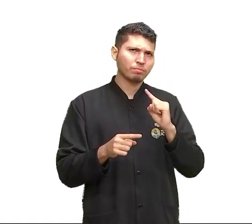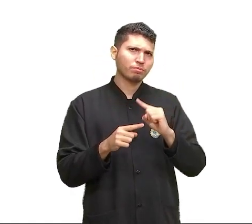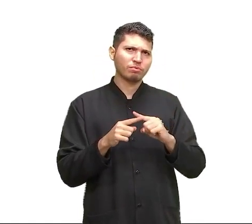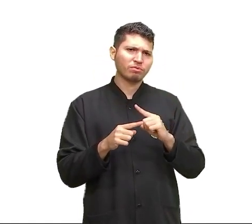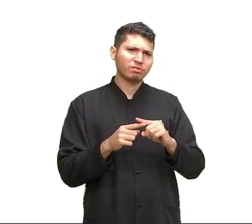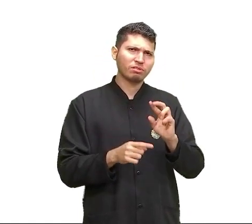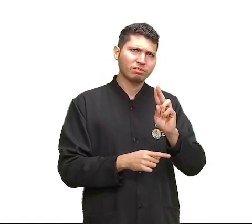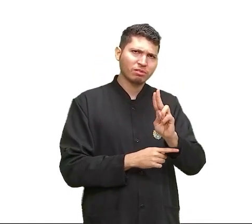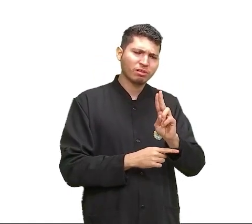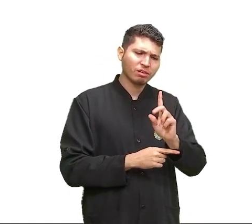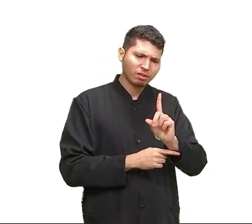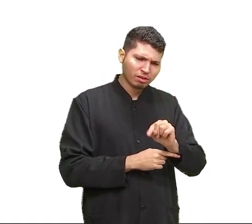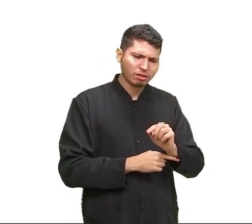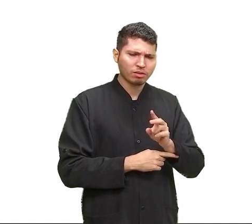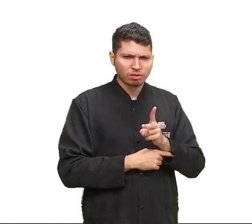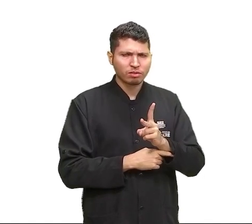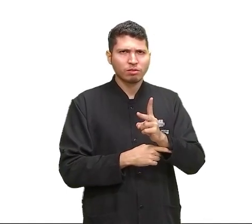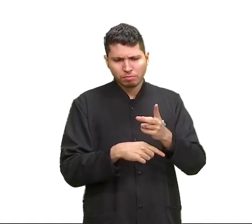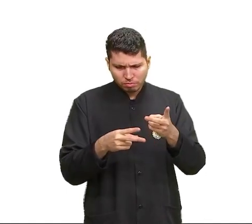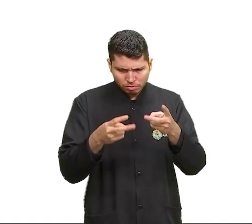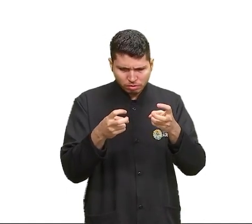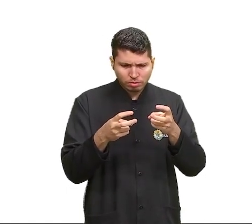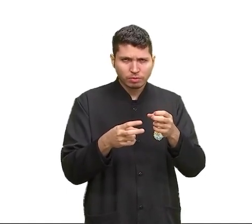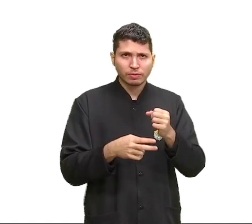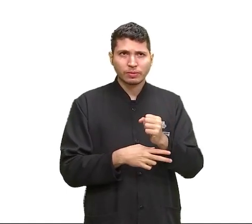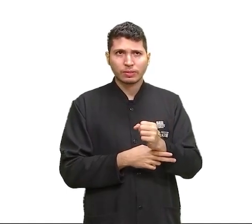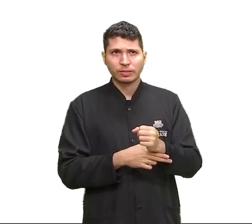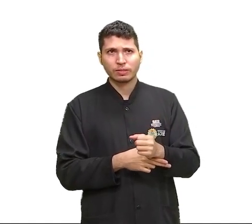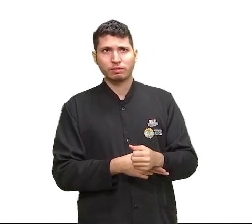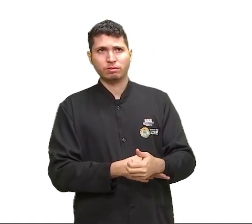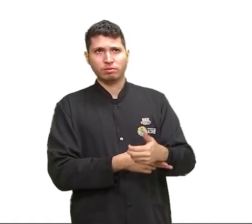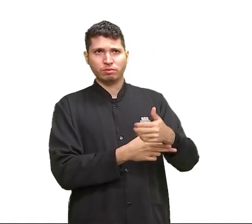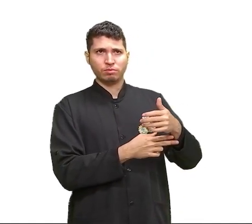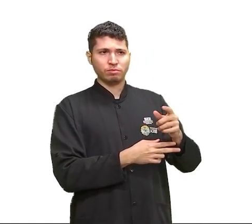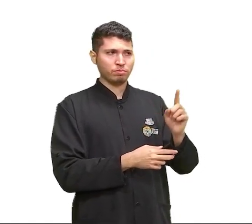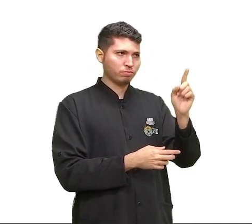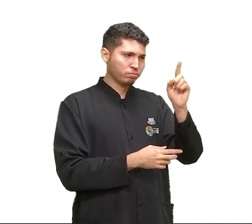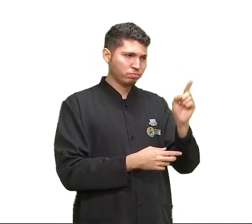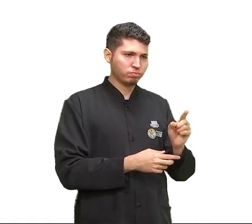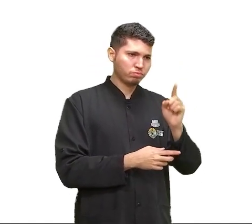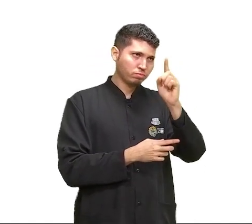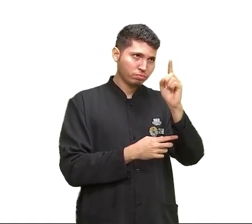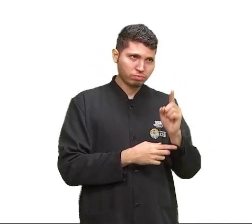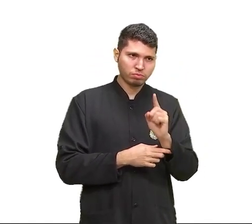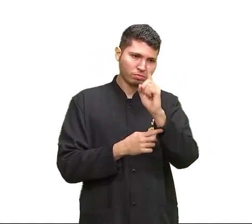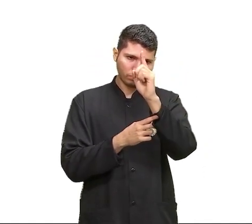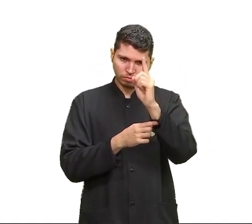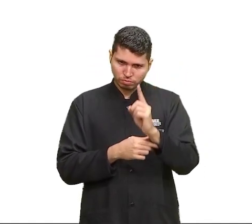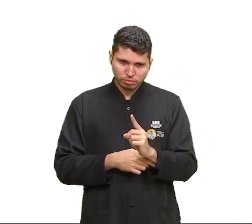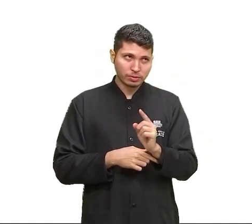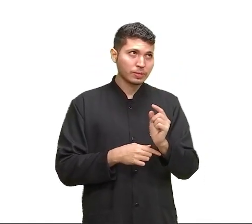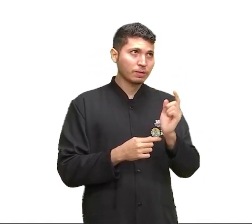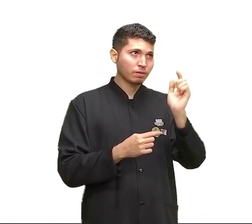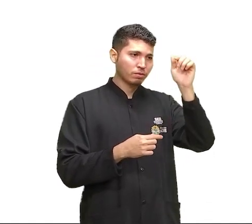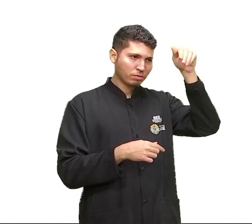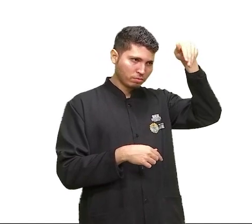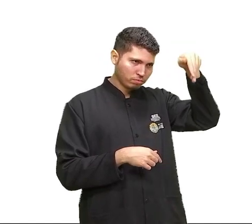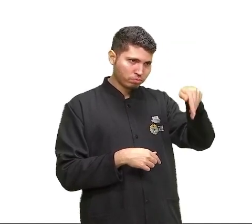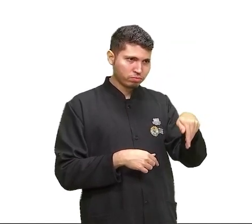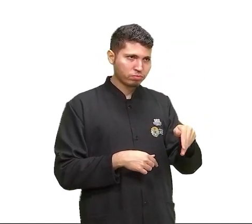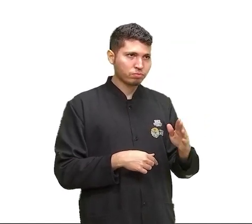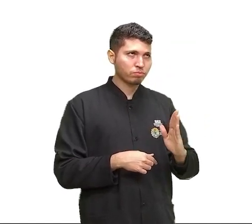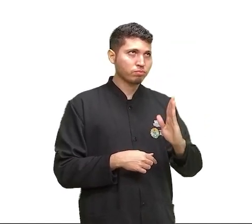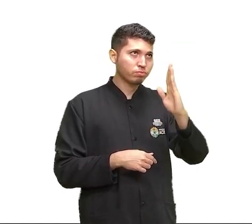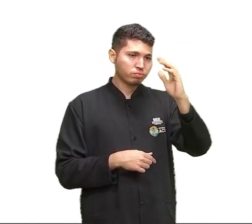é constante? Porque perceba que por mais que tenham 3 entradas e 3 saídas, a mesma tensão que entra, por exemplo, que passa